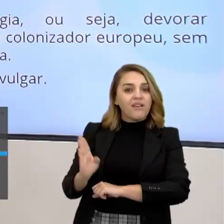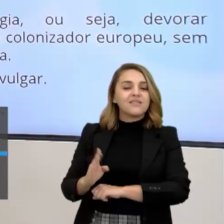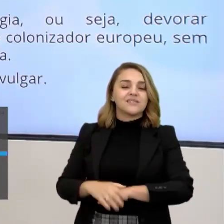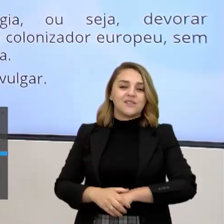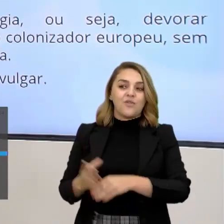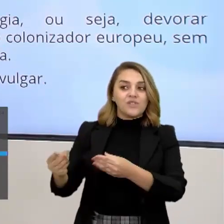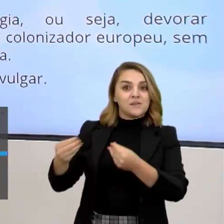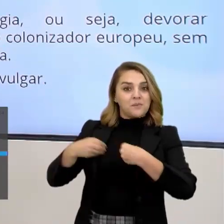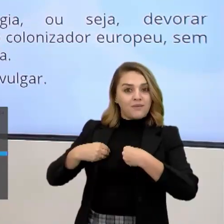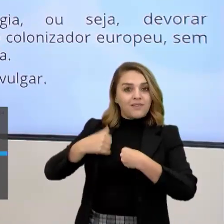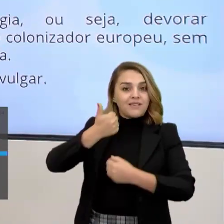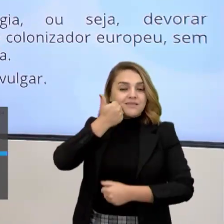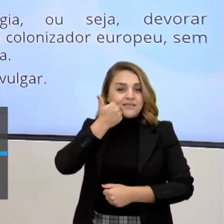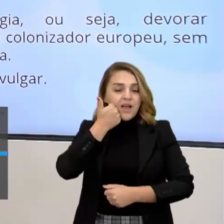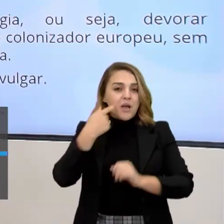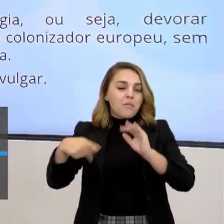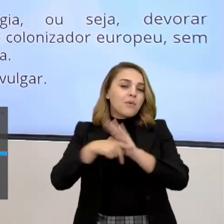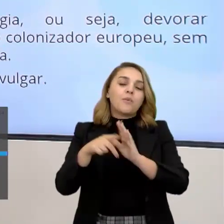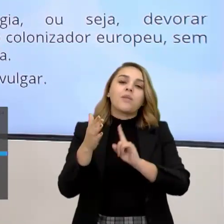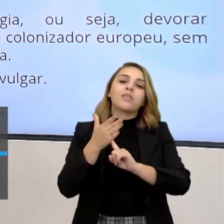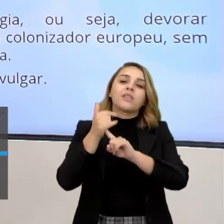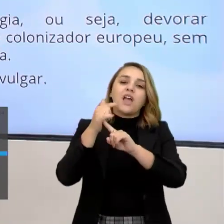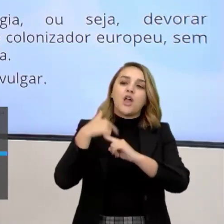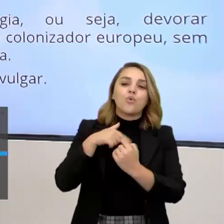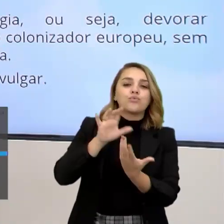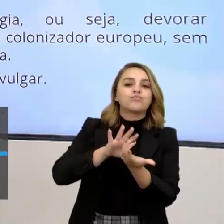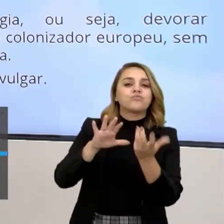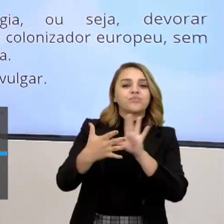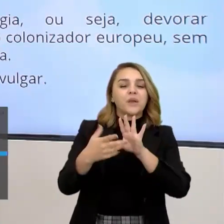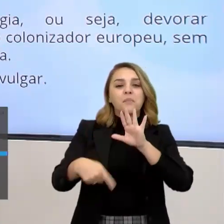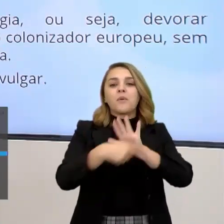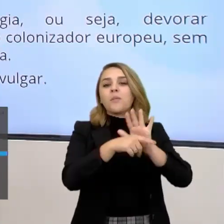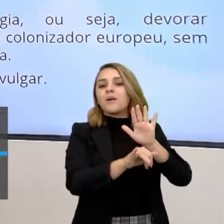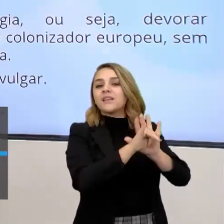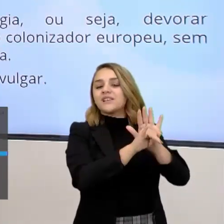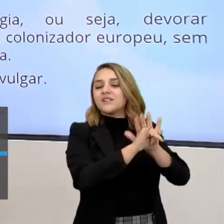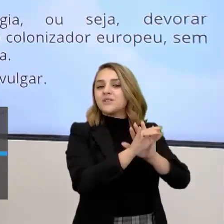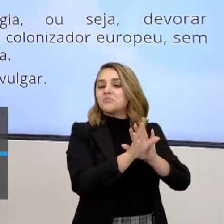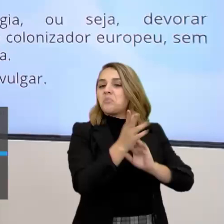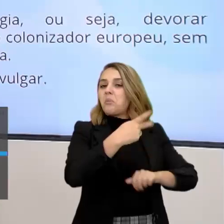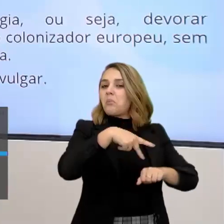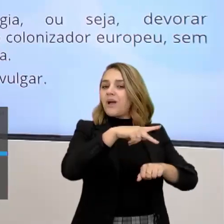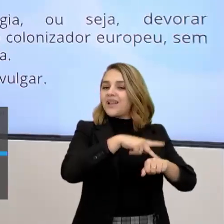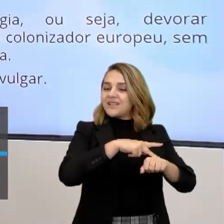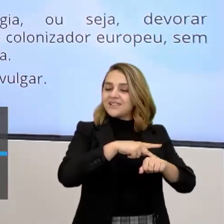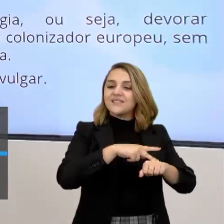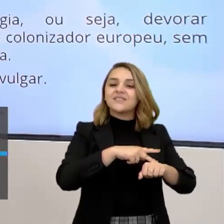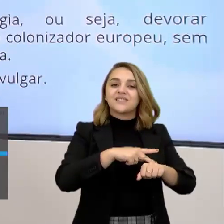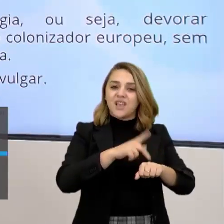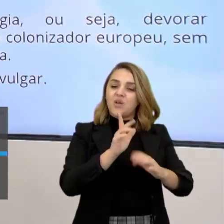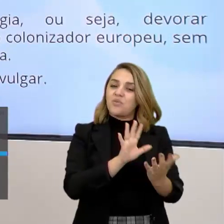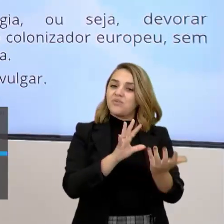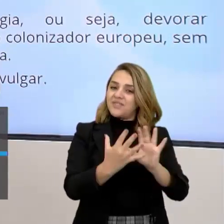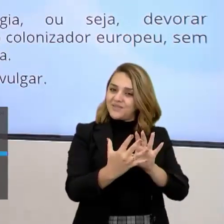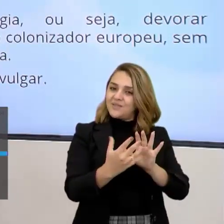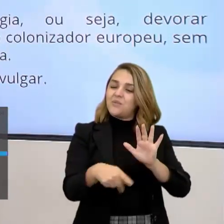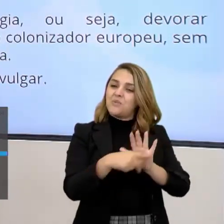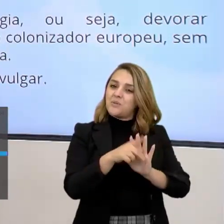que é uma tecnologia. Eu transformo ele em identidade nacional. Eu faço com ele o que eu quiser, mas transformo ele numa